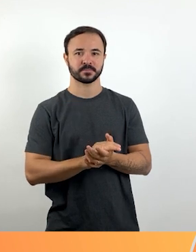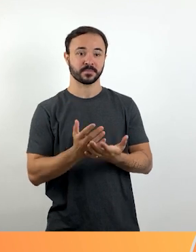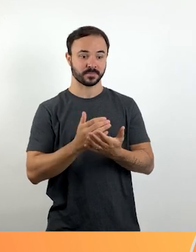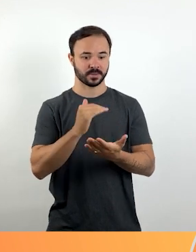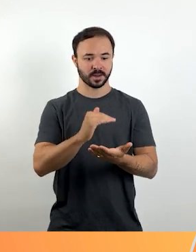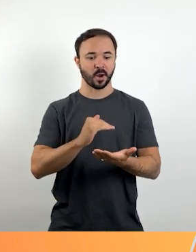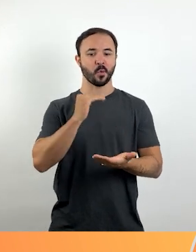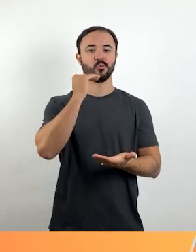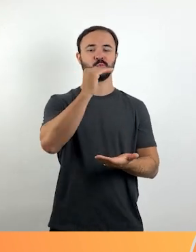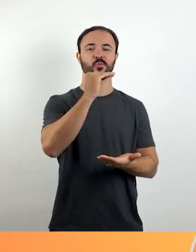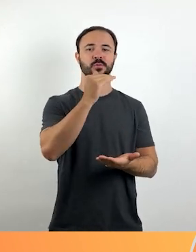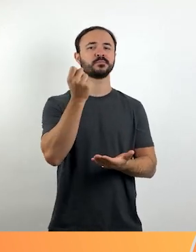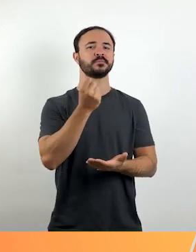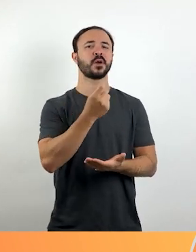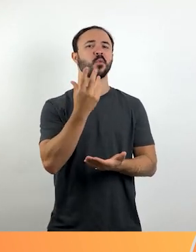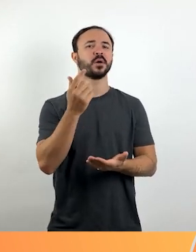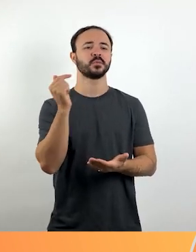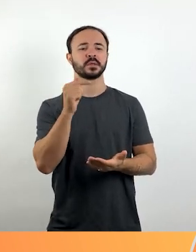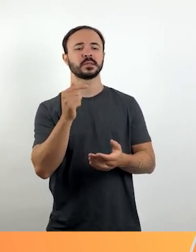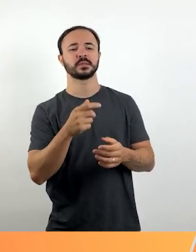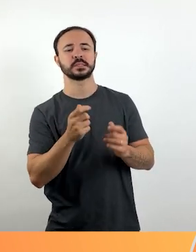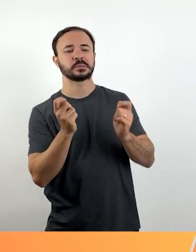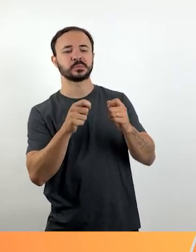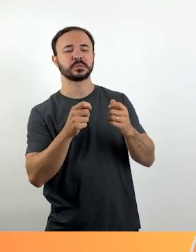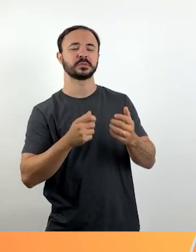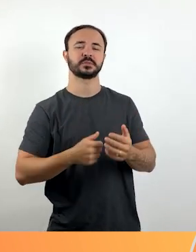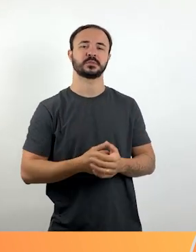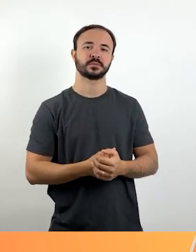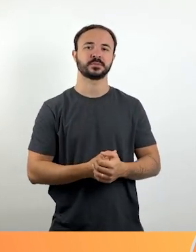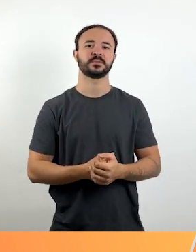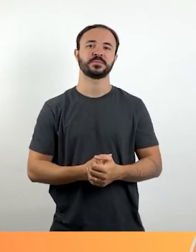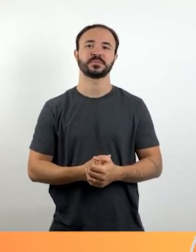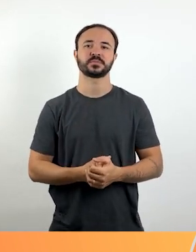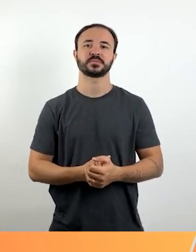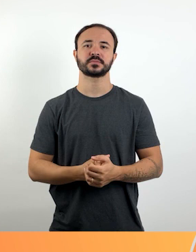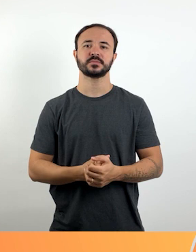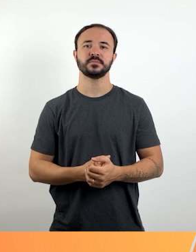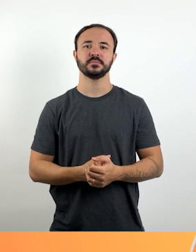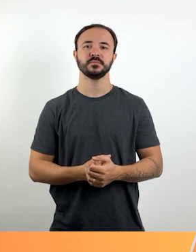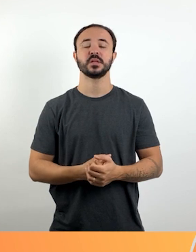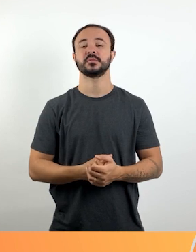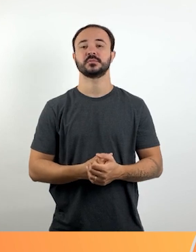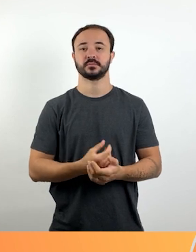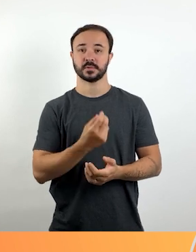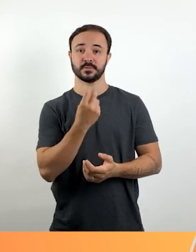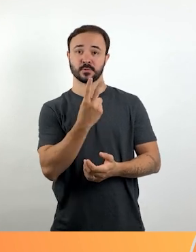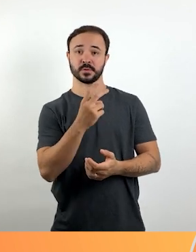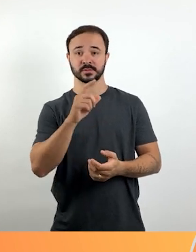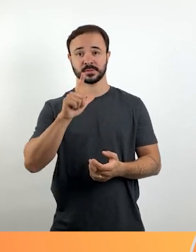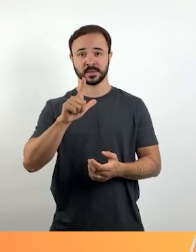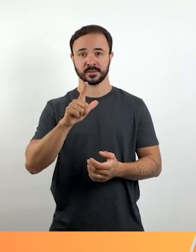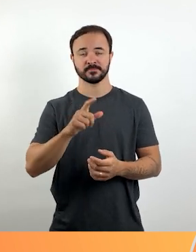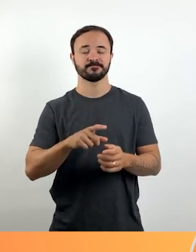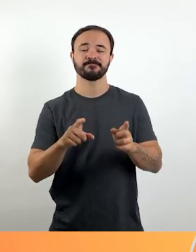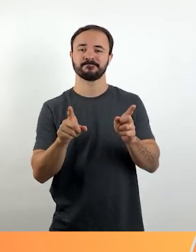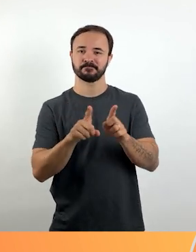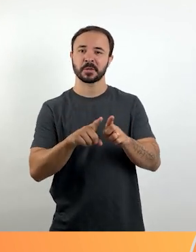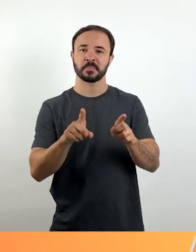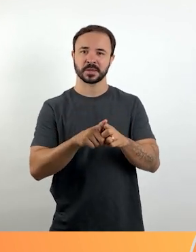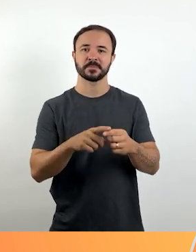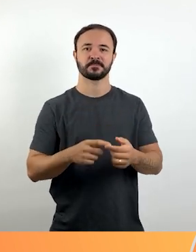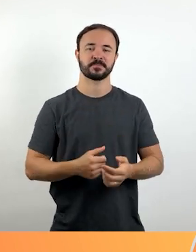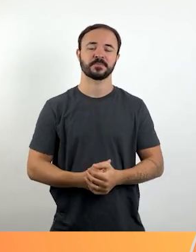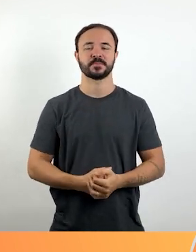desse triângulo, ele pode ser dado aqui também, ó, 2L. Então, ele é um triângulo de